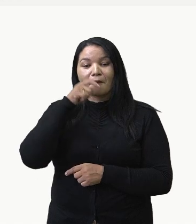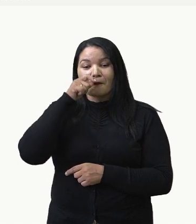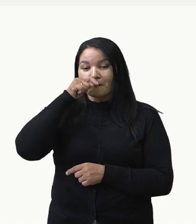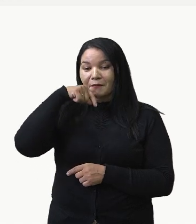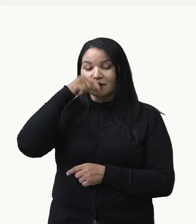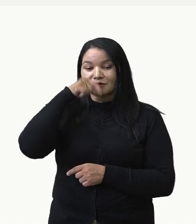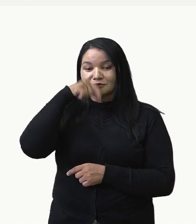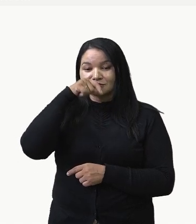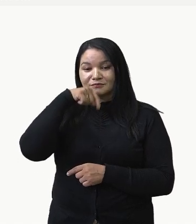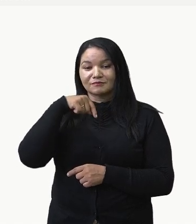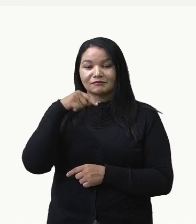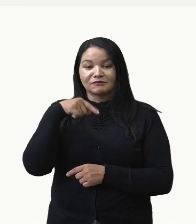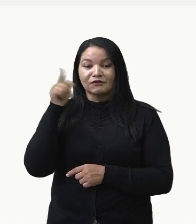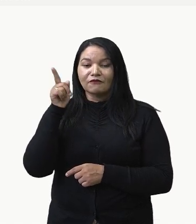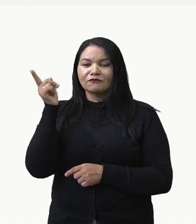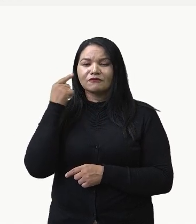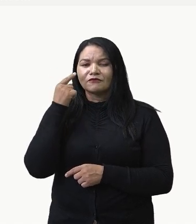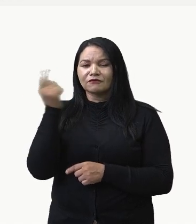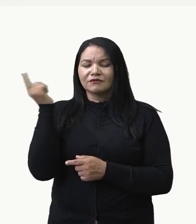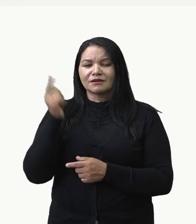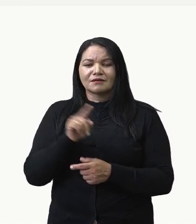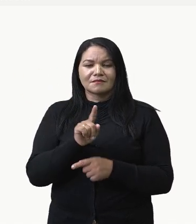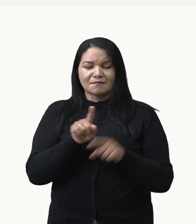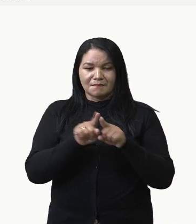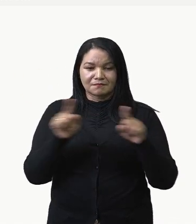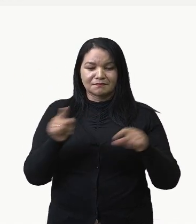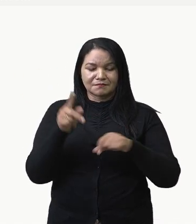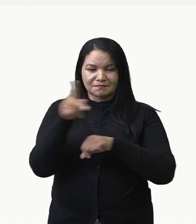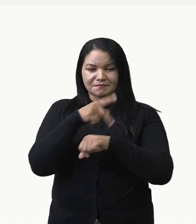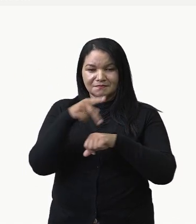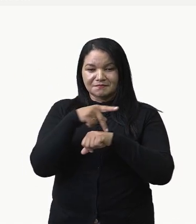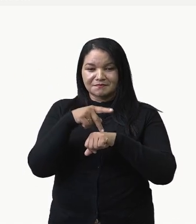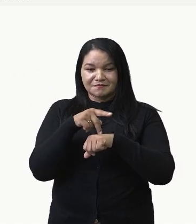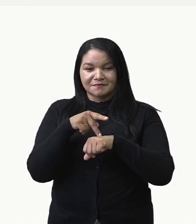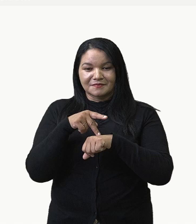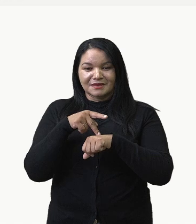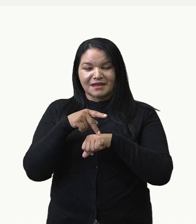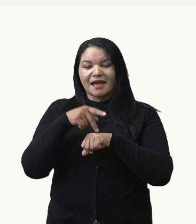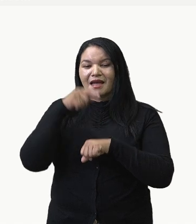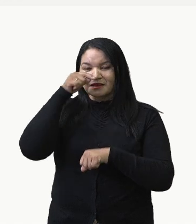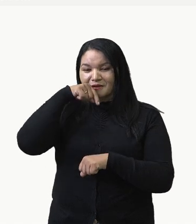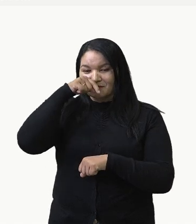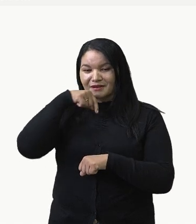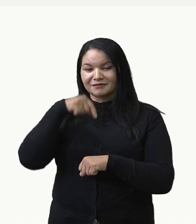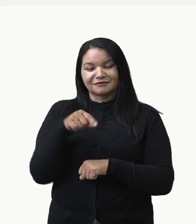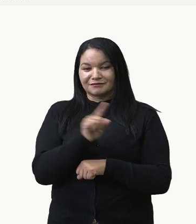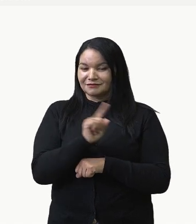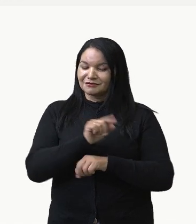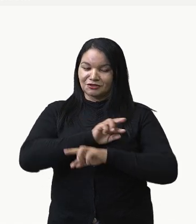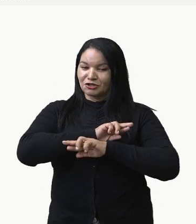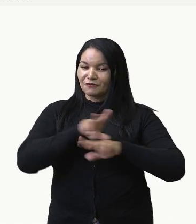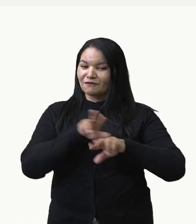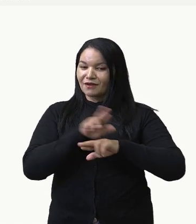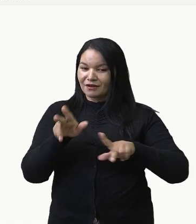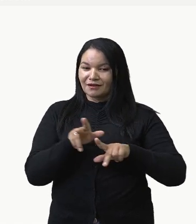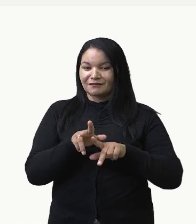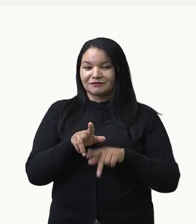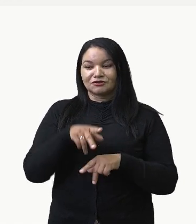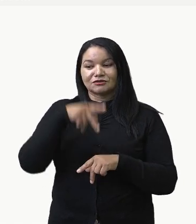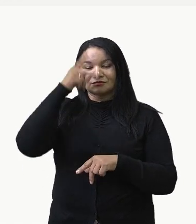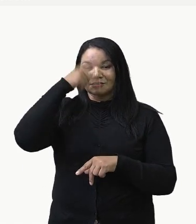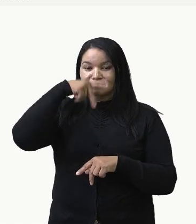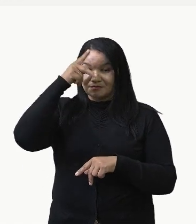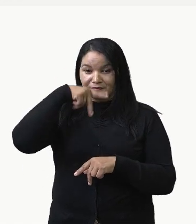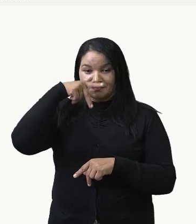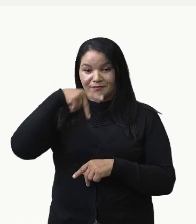aí você diz Professor mas o país Peru eu posso chamar de pabo aí não aquele peru é outra coisa na língua espanhola